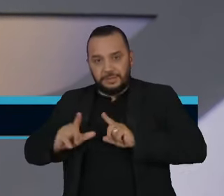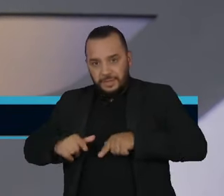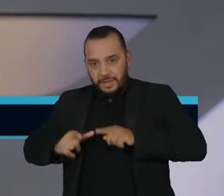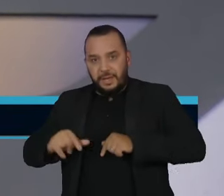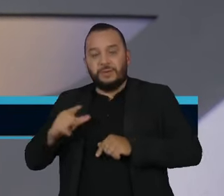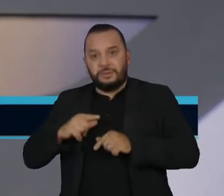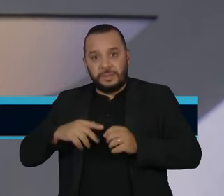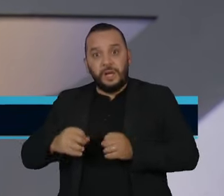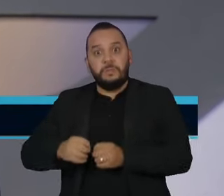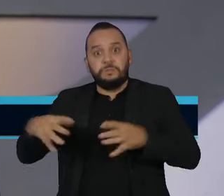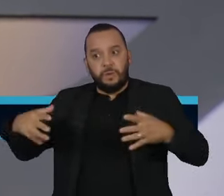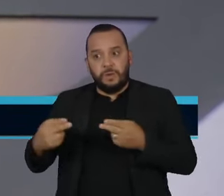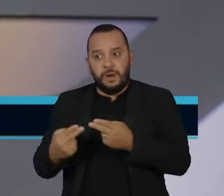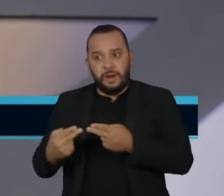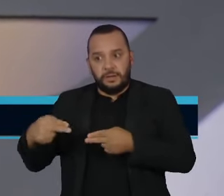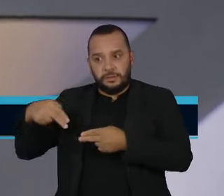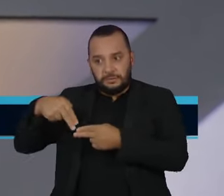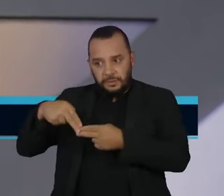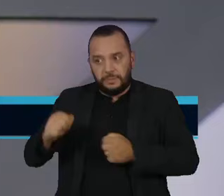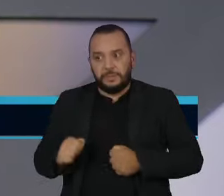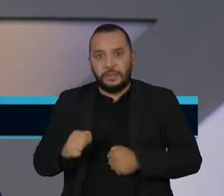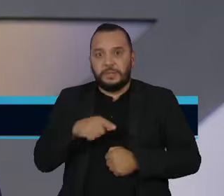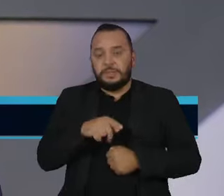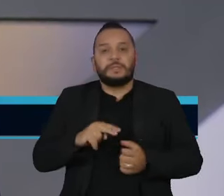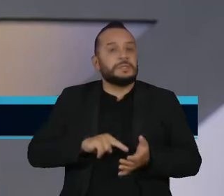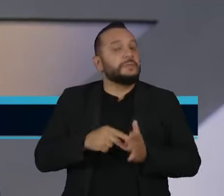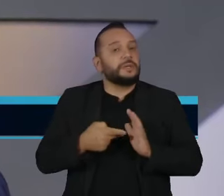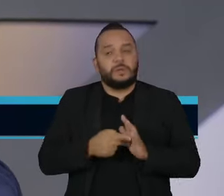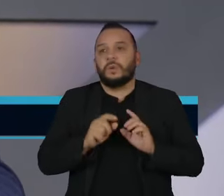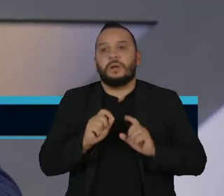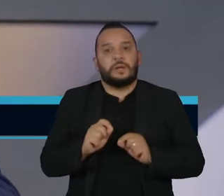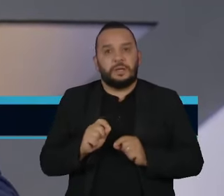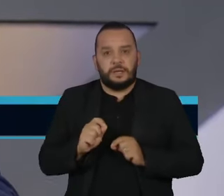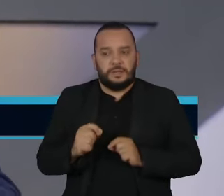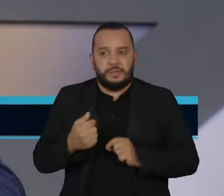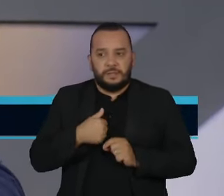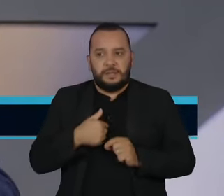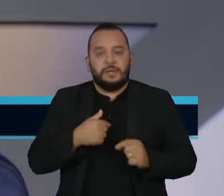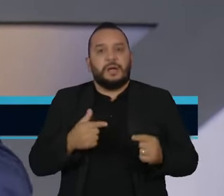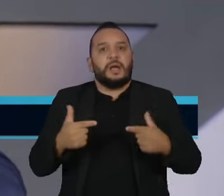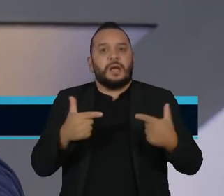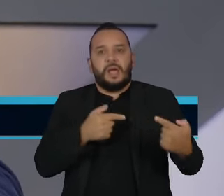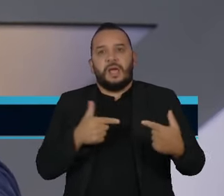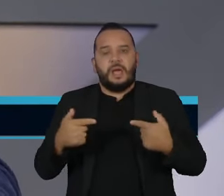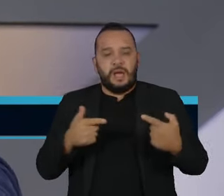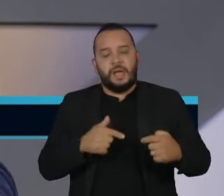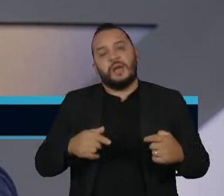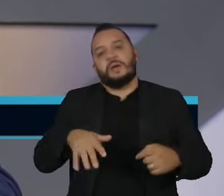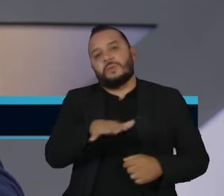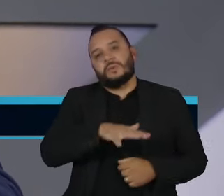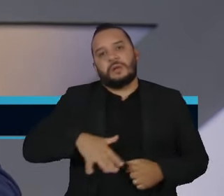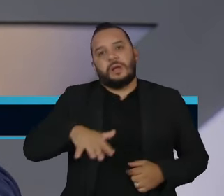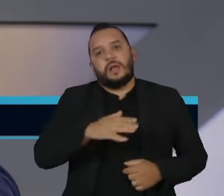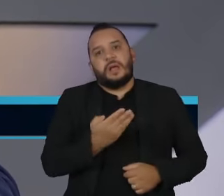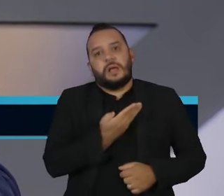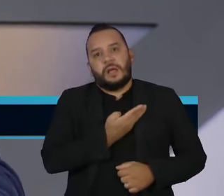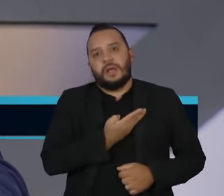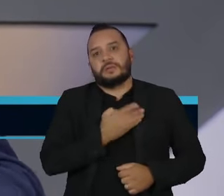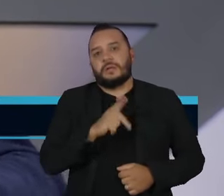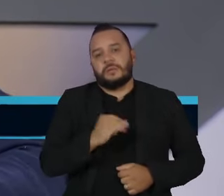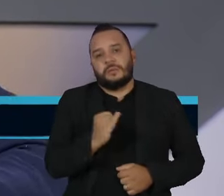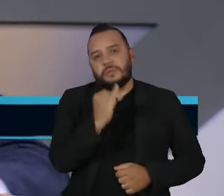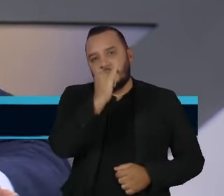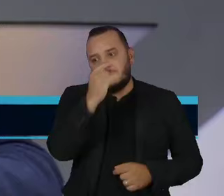o terrível é a expansão do conflito e a permanência. O cessar-fogo na questão de Gaza, ela é essencial também para essa questão,